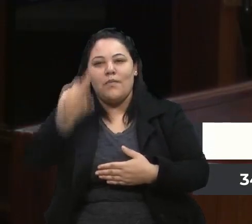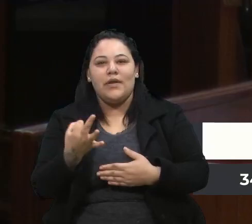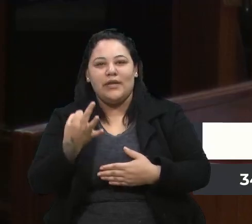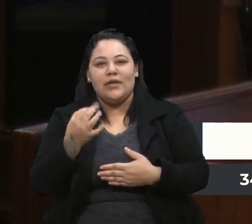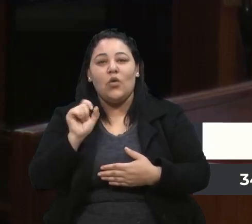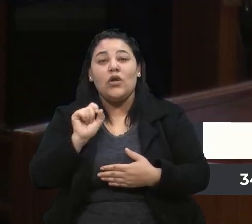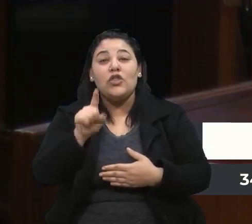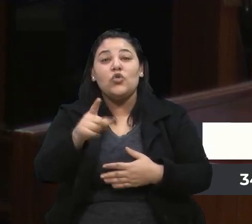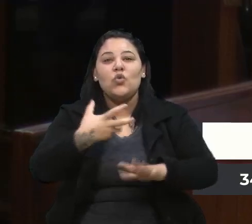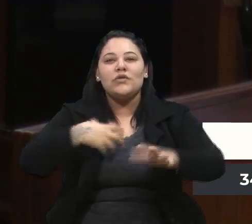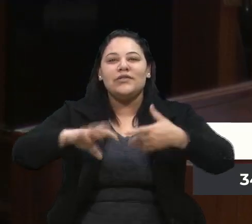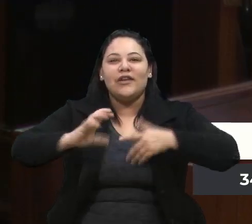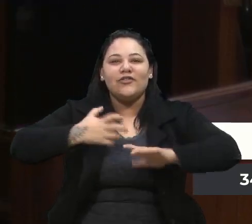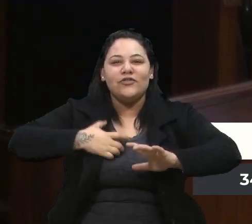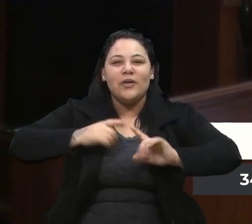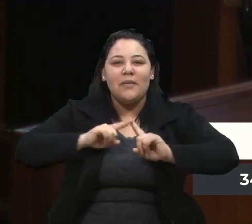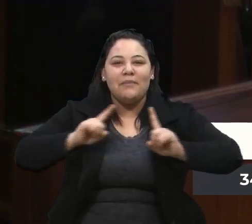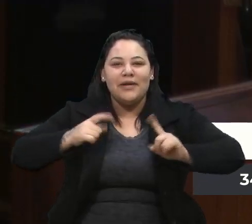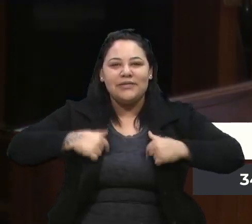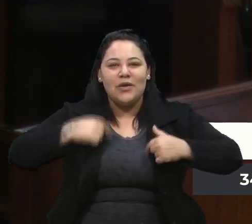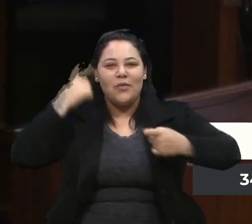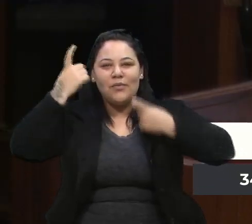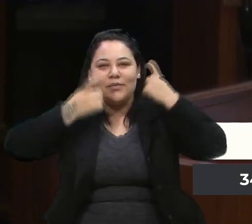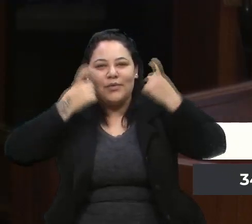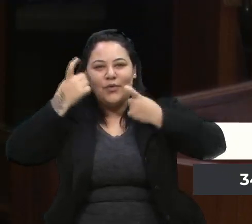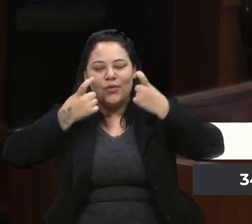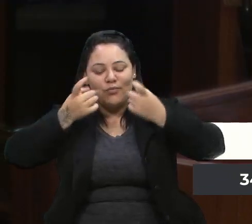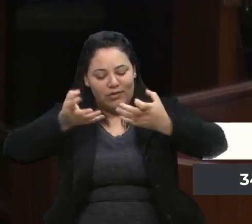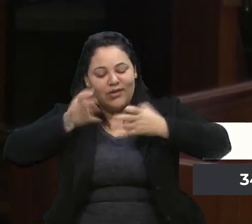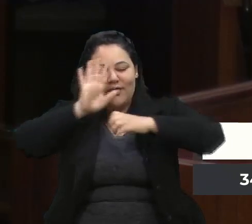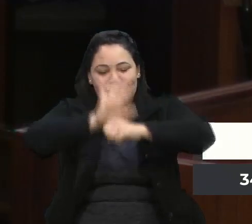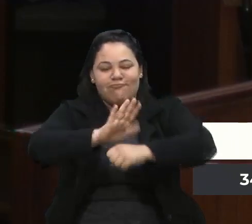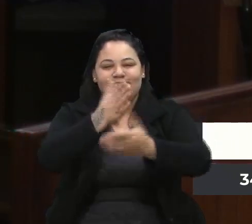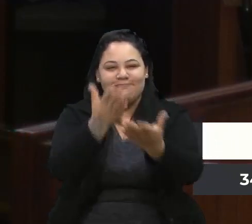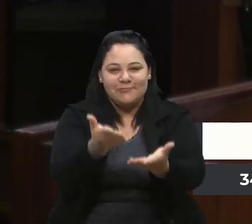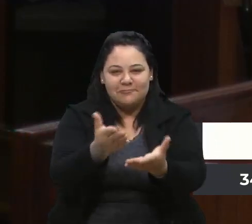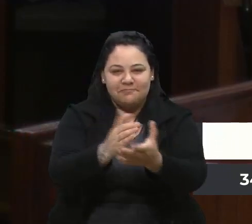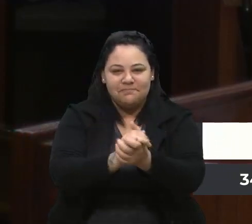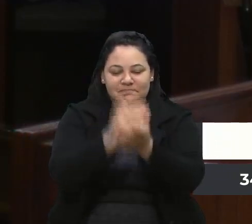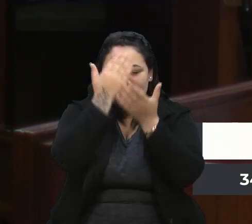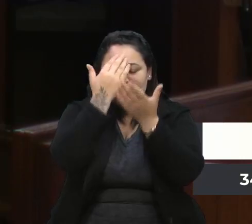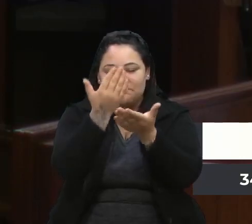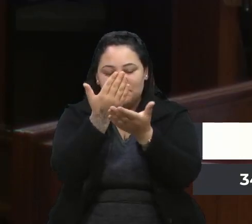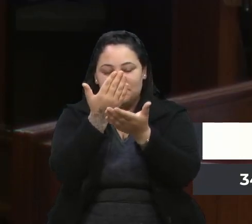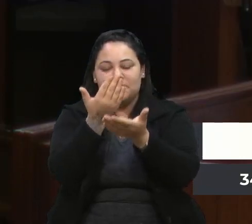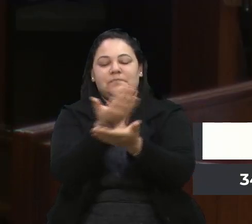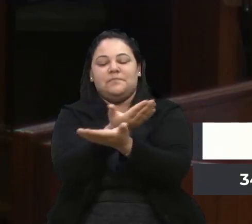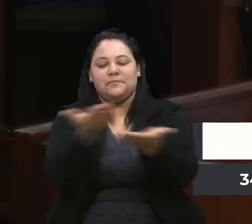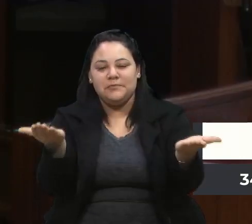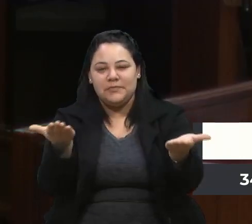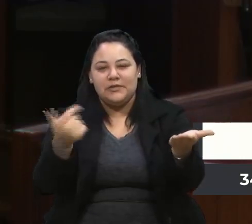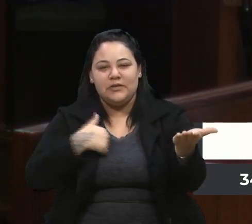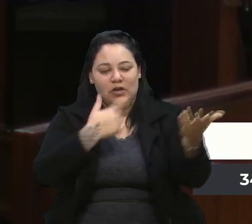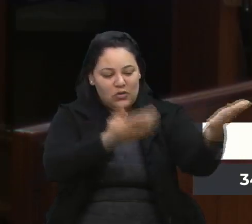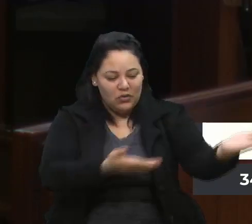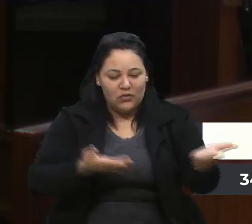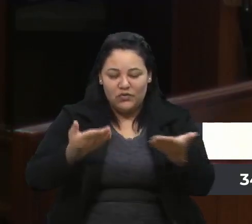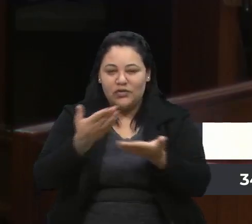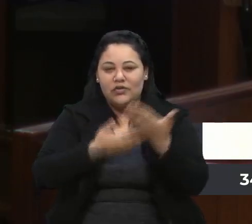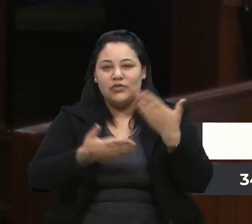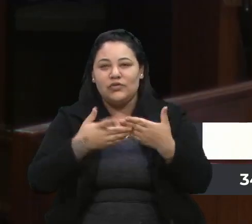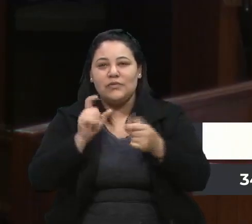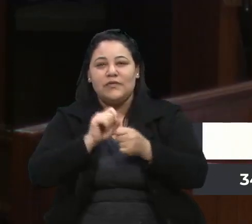eu me preocupo com você e gostaria de poder te ajudar. Muito obrigado pelo espaço, né, e convido a todos para fazer essa